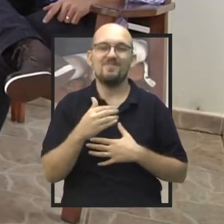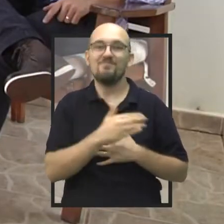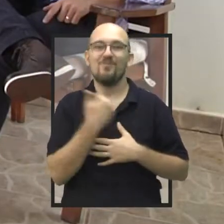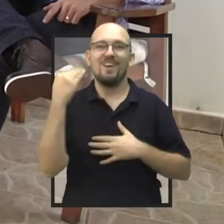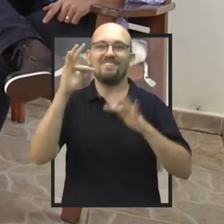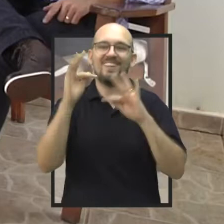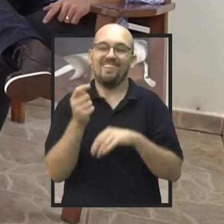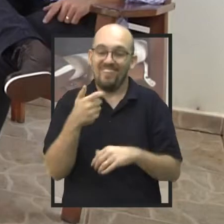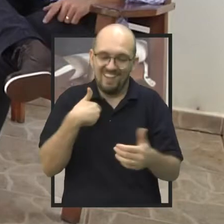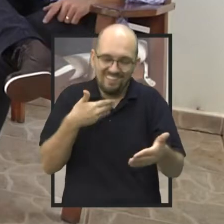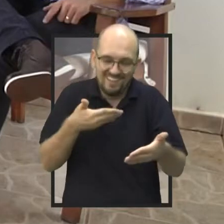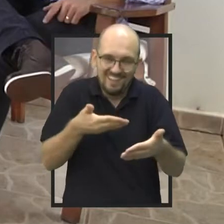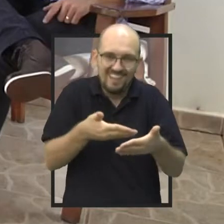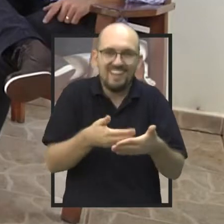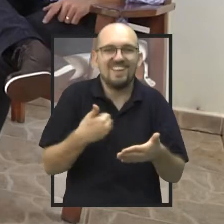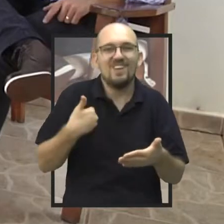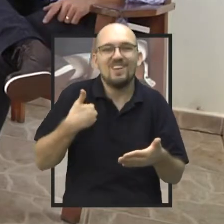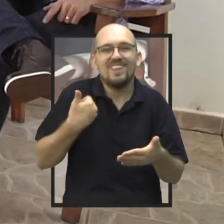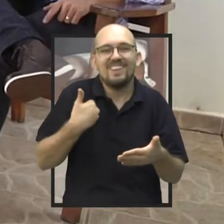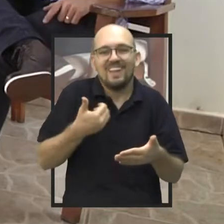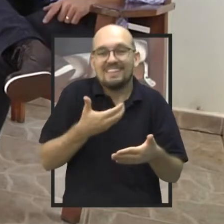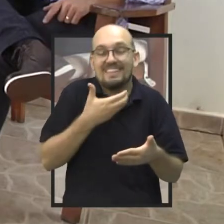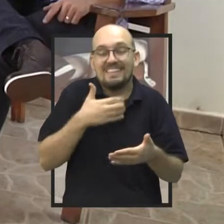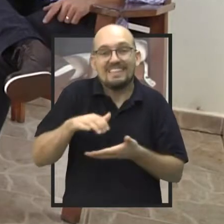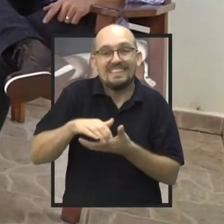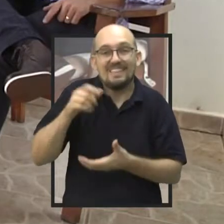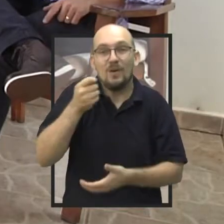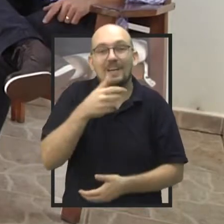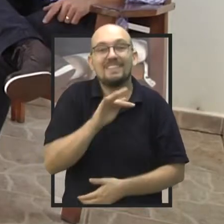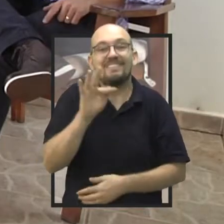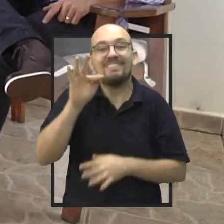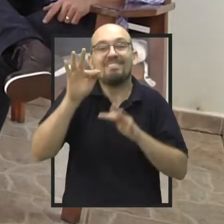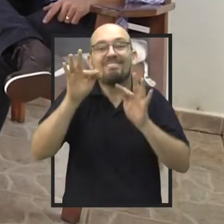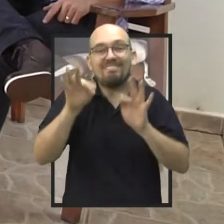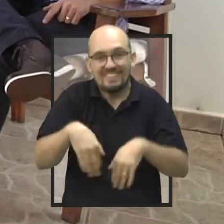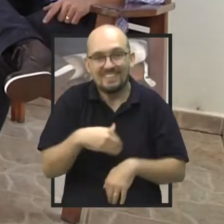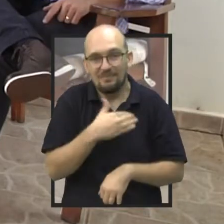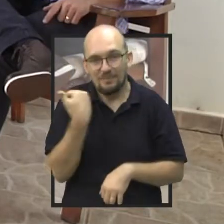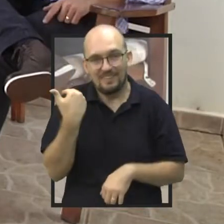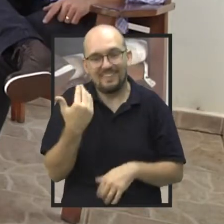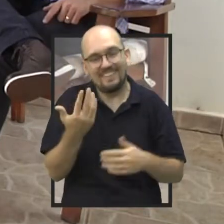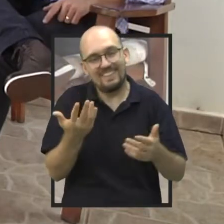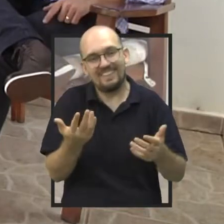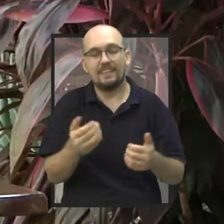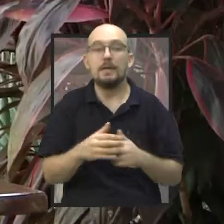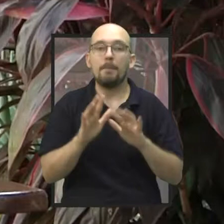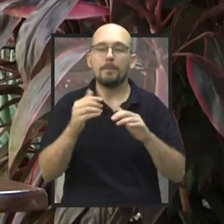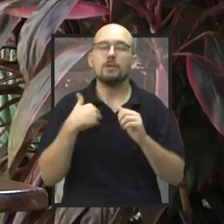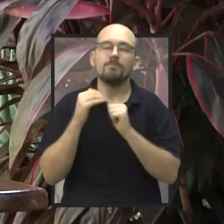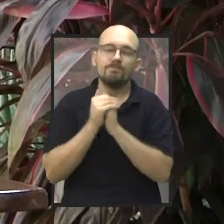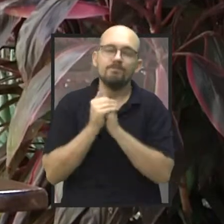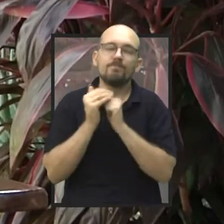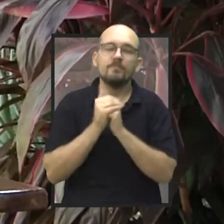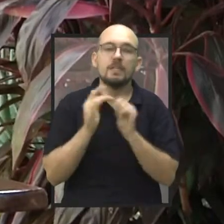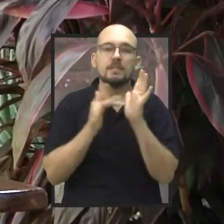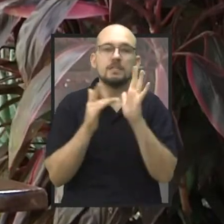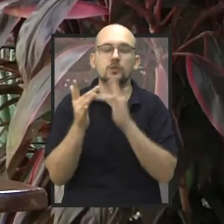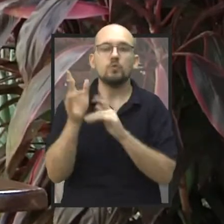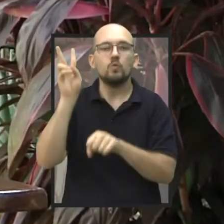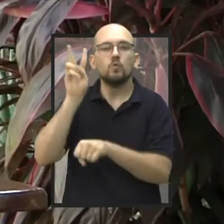estou no finzinho, né? Estou idoso. Imagina. Mas veja bem, eu rezei uma vida inteira para Jesus preservar isso